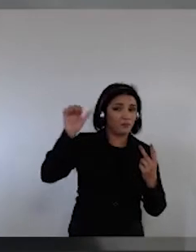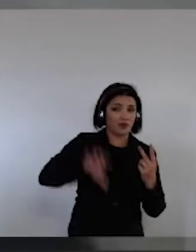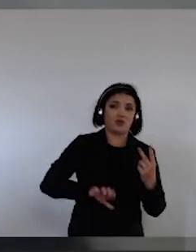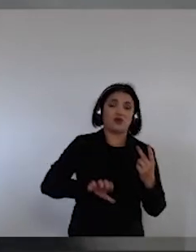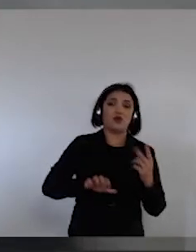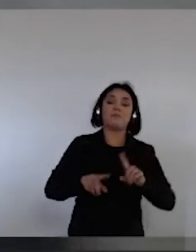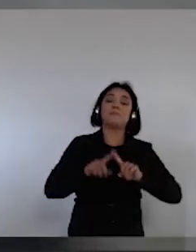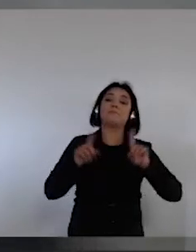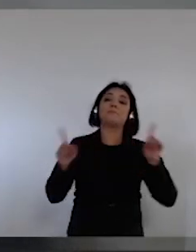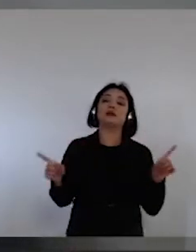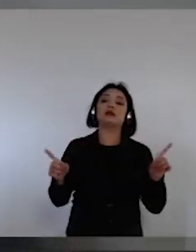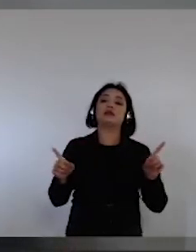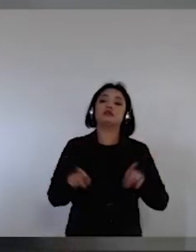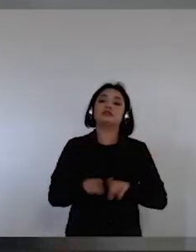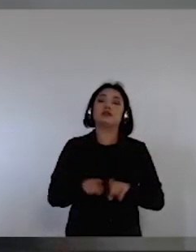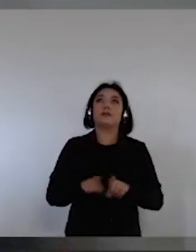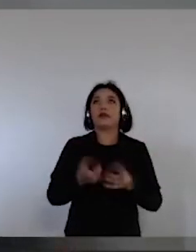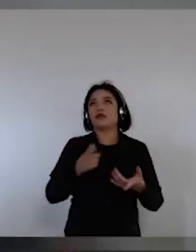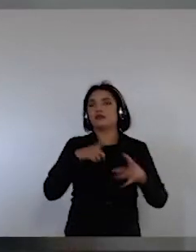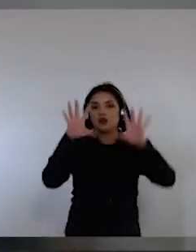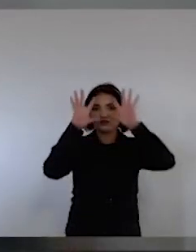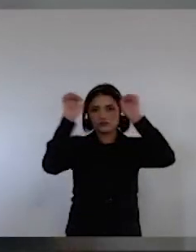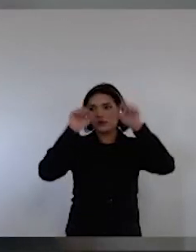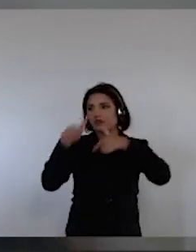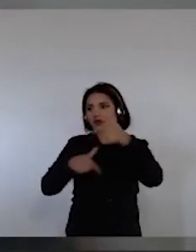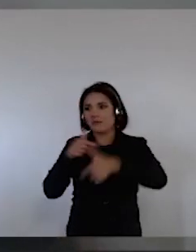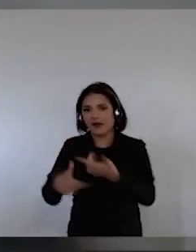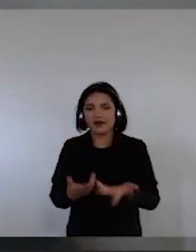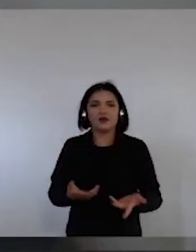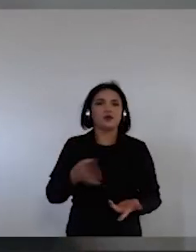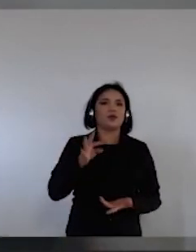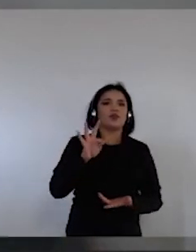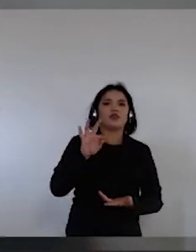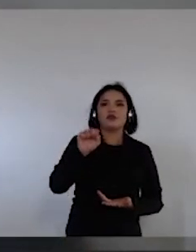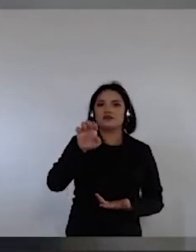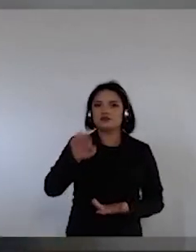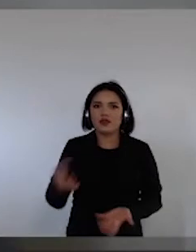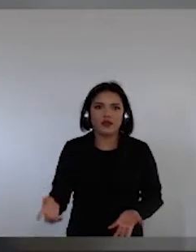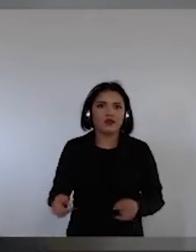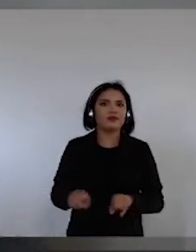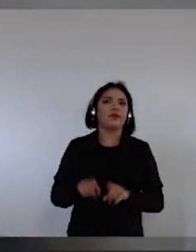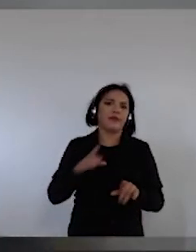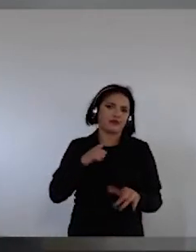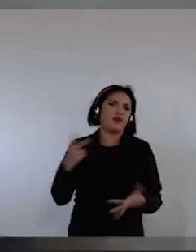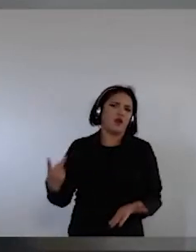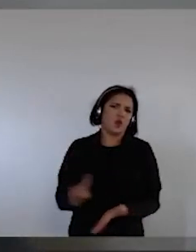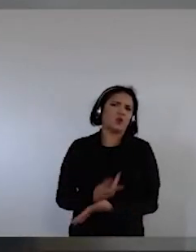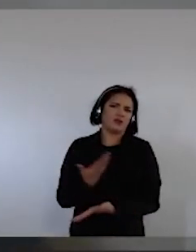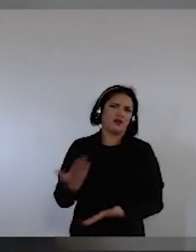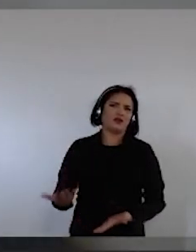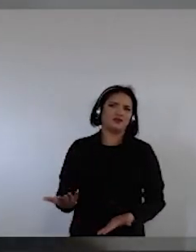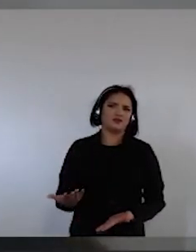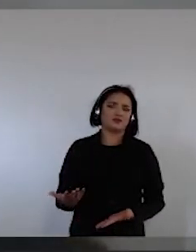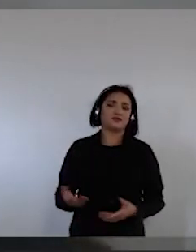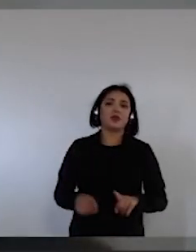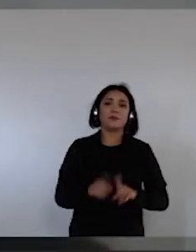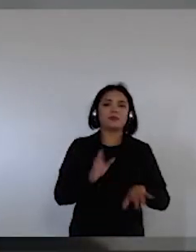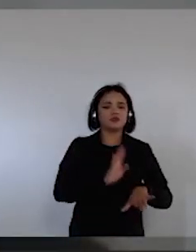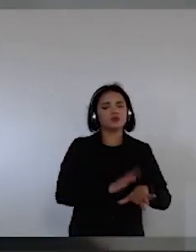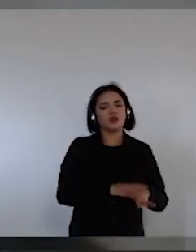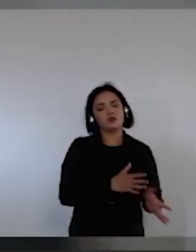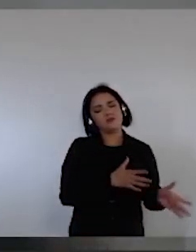se referindo, né, que nós precisamos voltar a ter mais colegialidade, ainda que, por exemplo, como